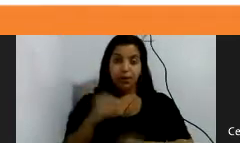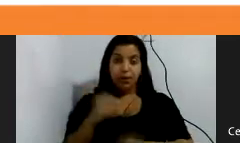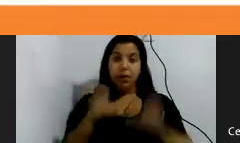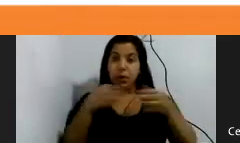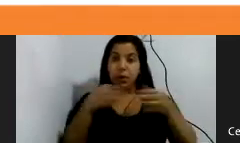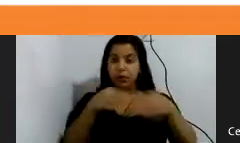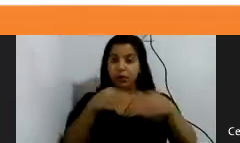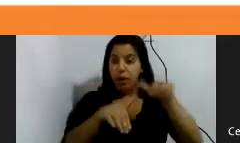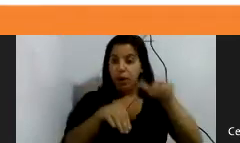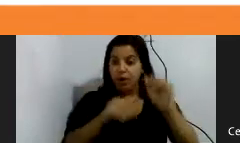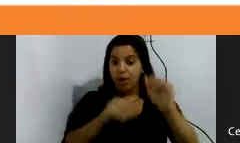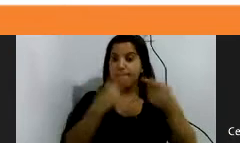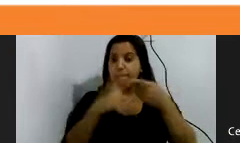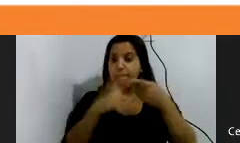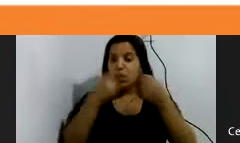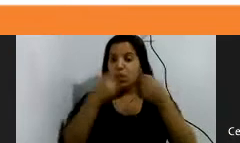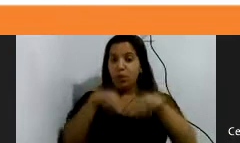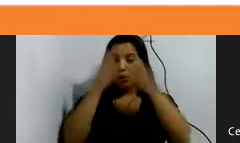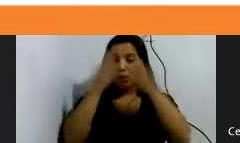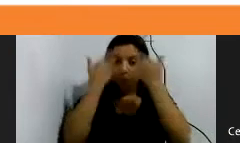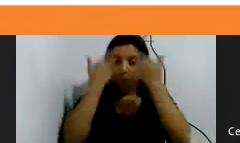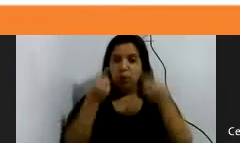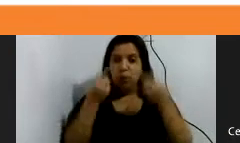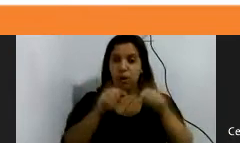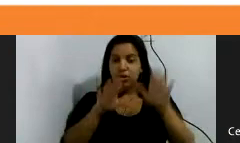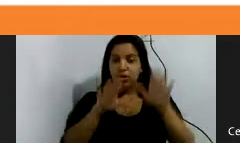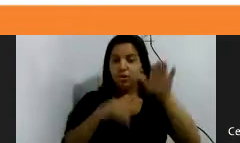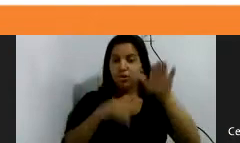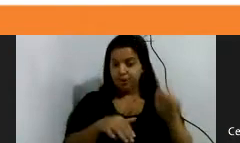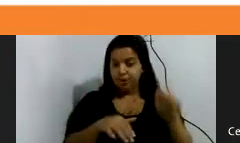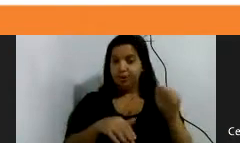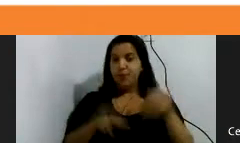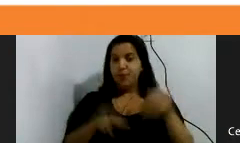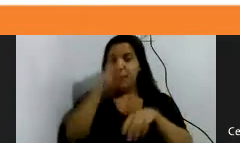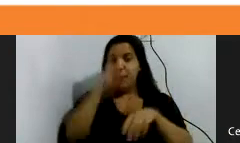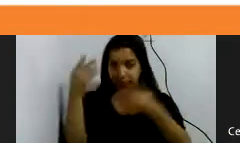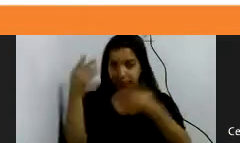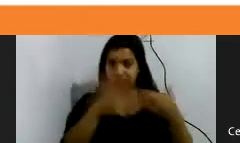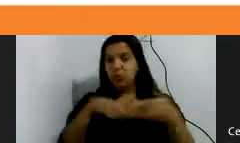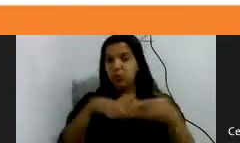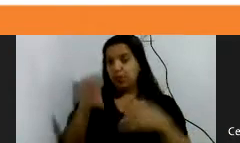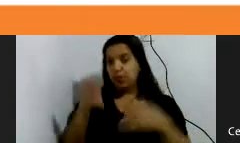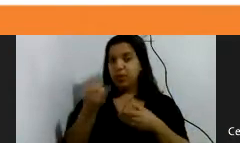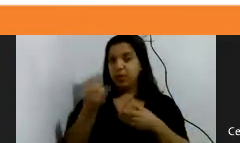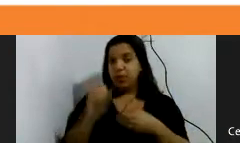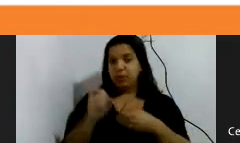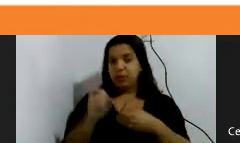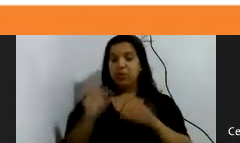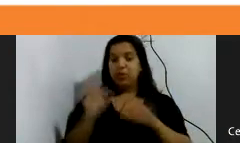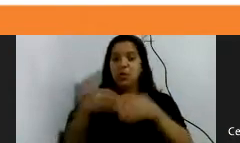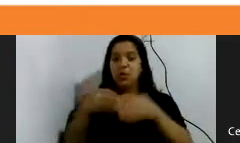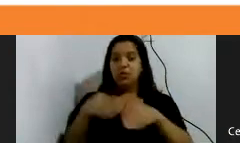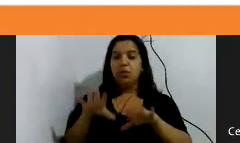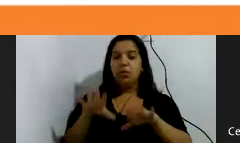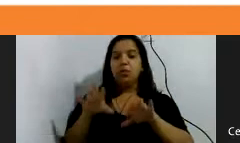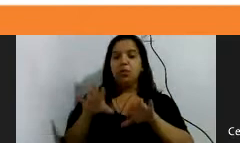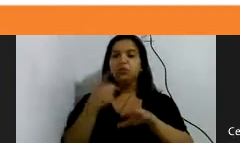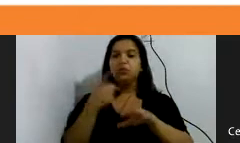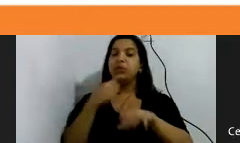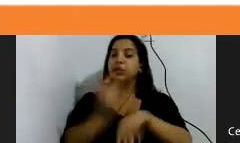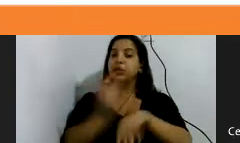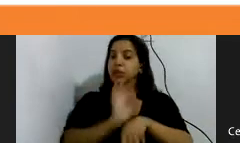aglutinação no A, é porque a gente tem anticorpos anti-A. Então, esse paciente é do grupo B. Se a gente tem aglutinação de hemácias